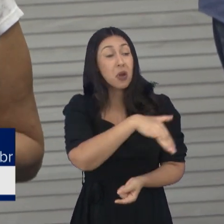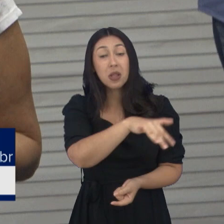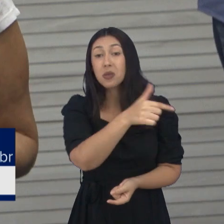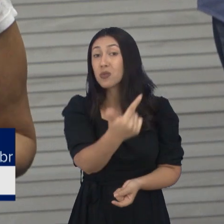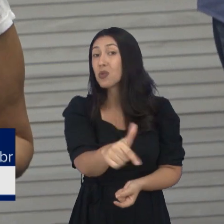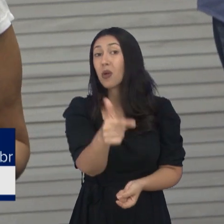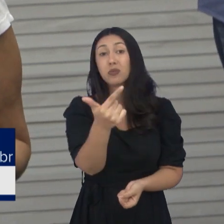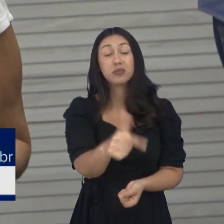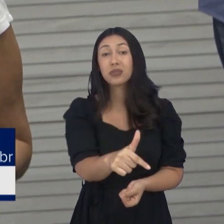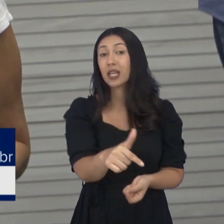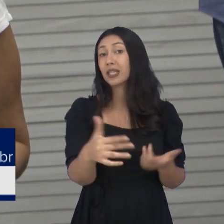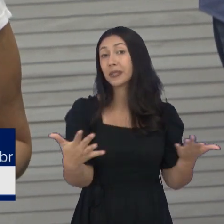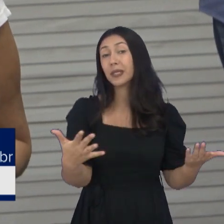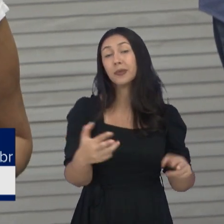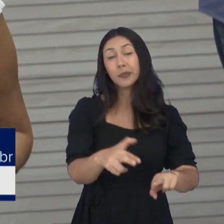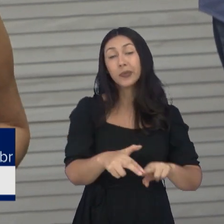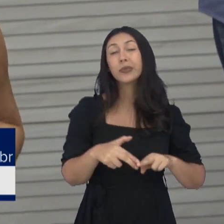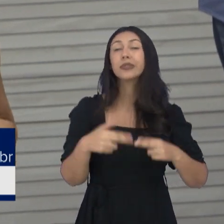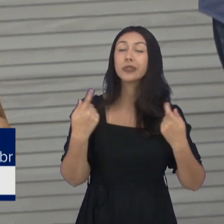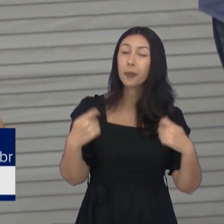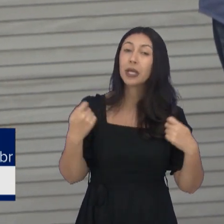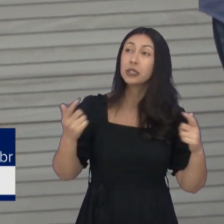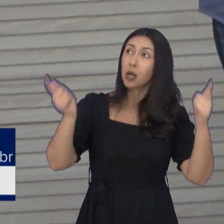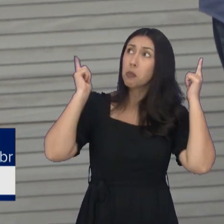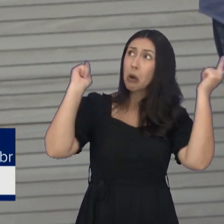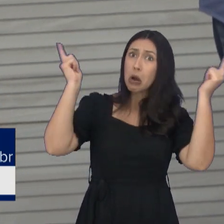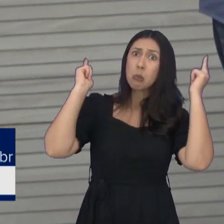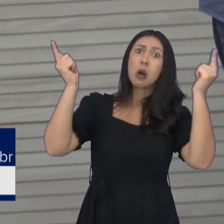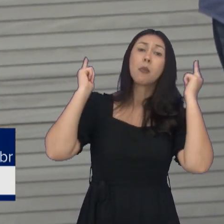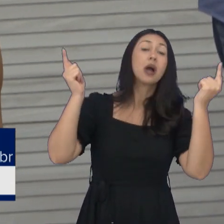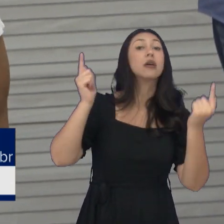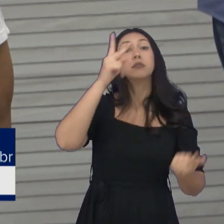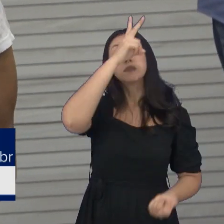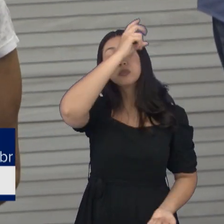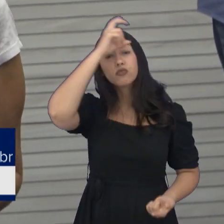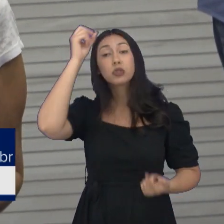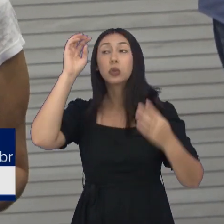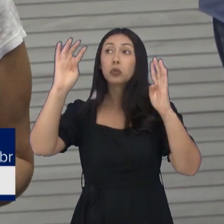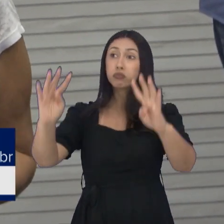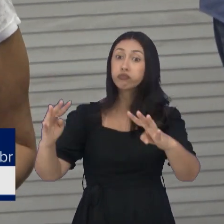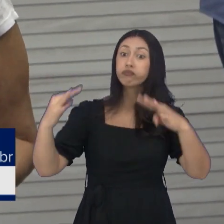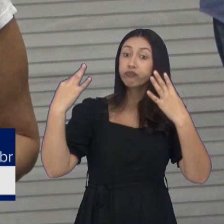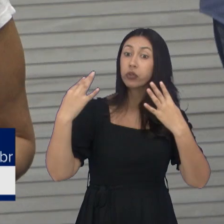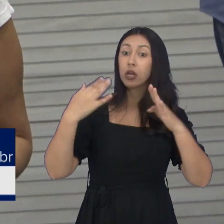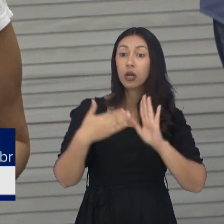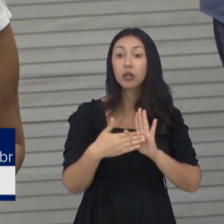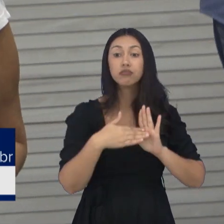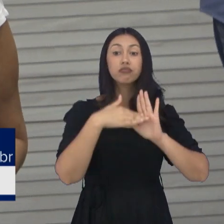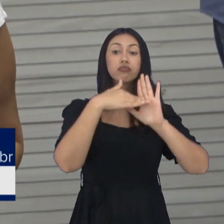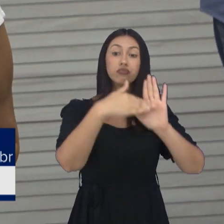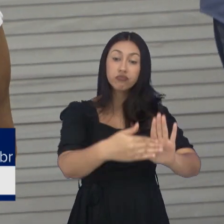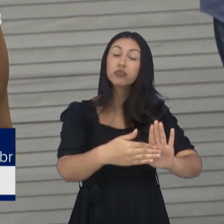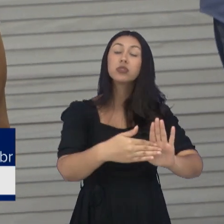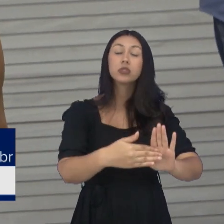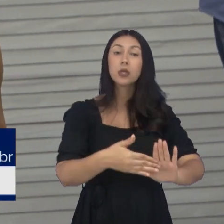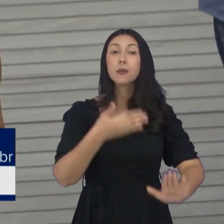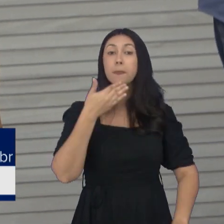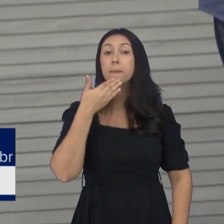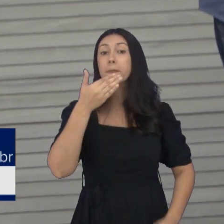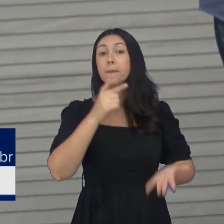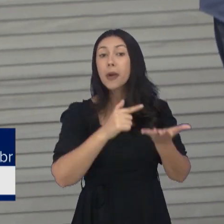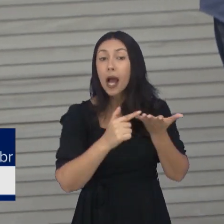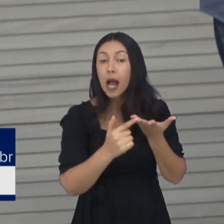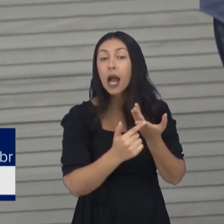tendo mobilização para ver se a prefeitura escuta e consiga atender essas reivindicações.